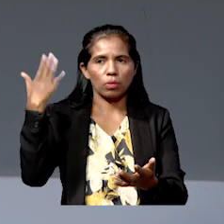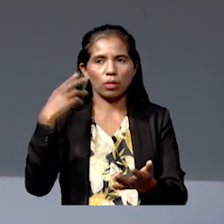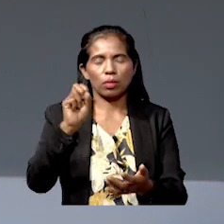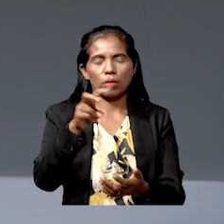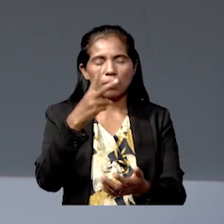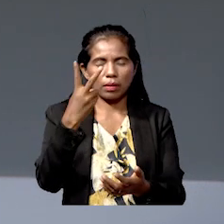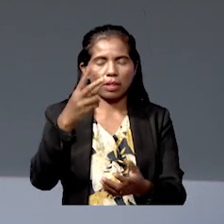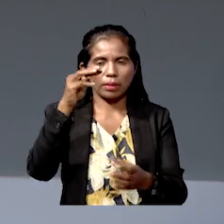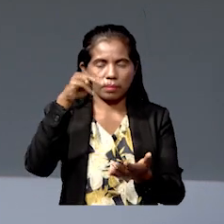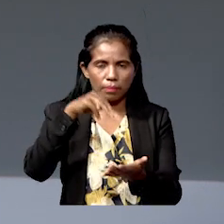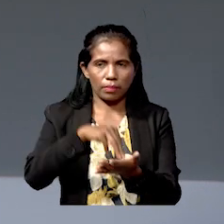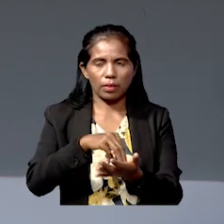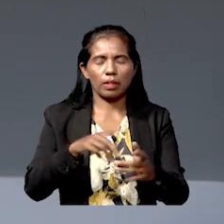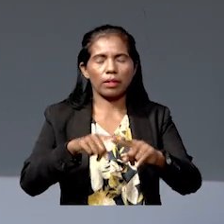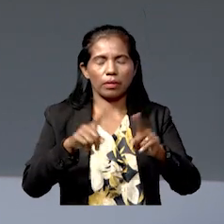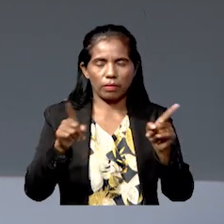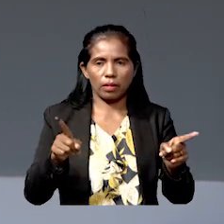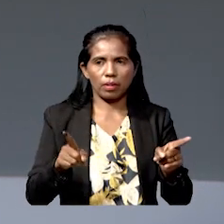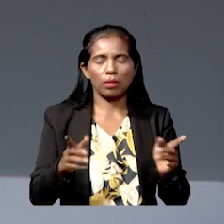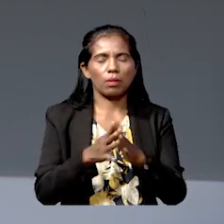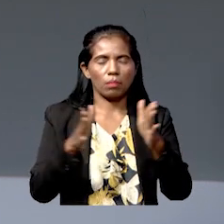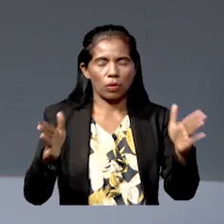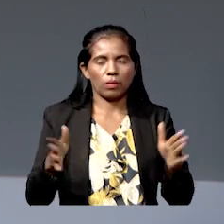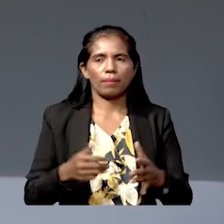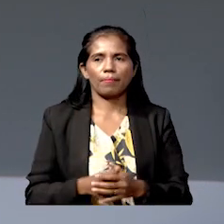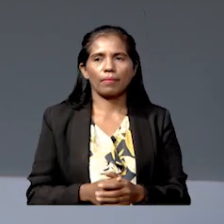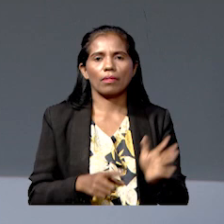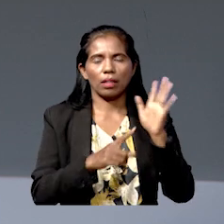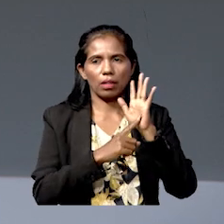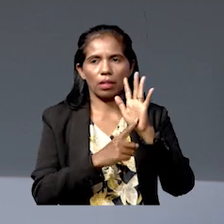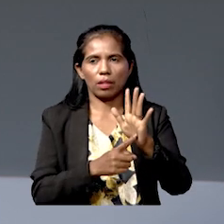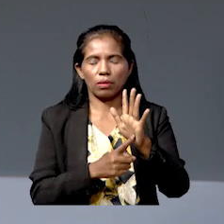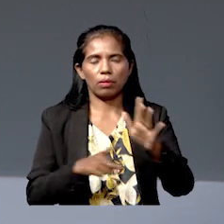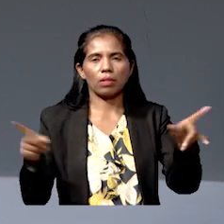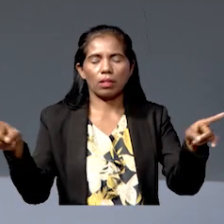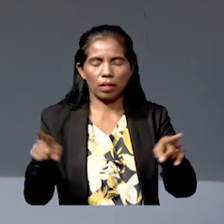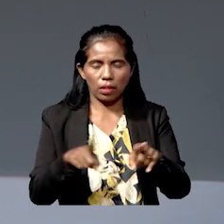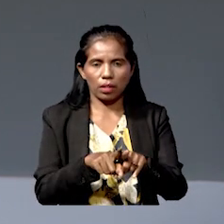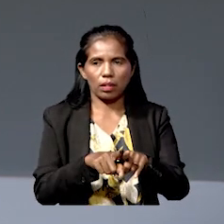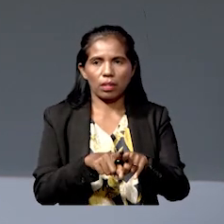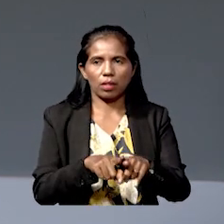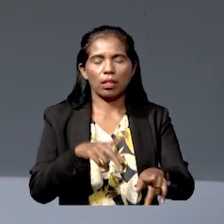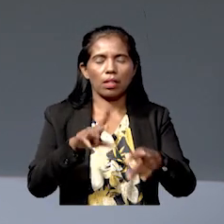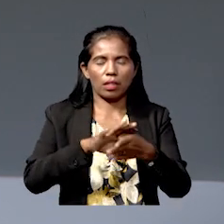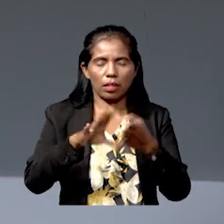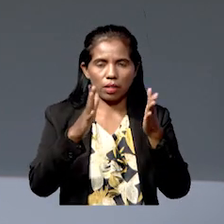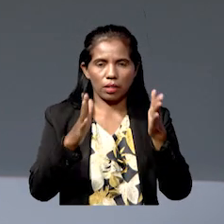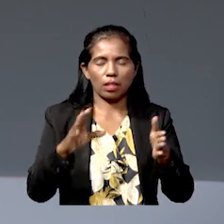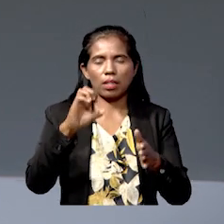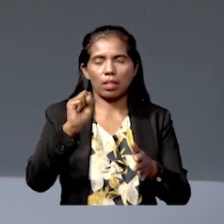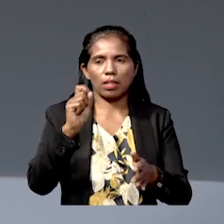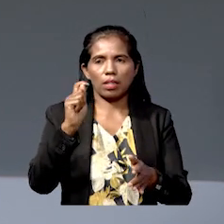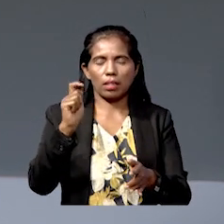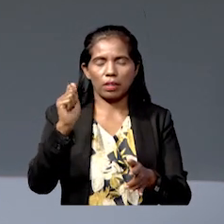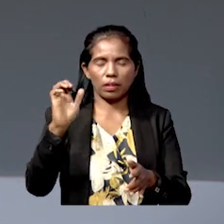mil, portanto, diferença né, volta teve, né, tudo que até qualidade órgão eleitoral do CNE está e está